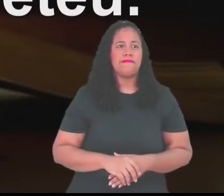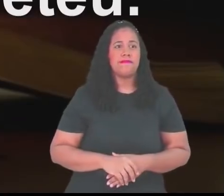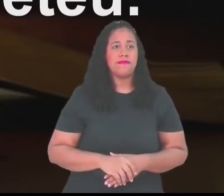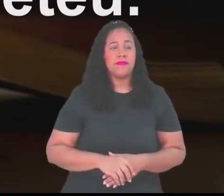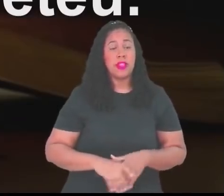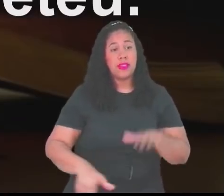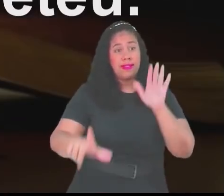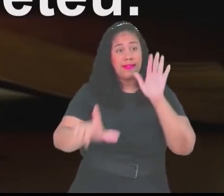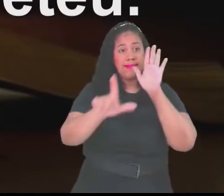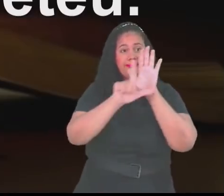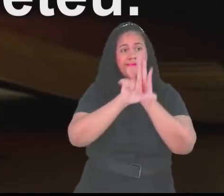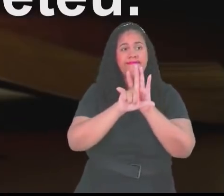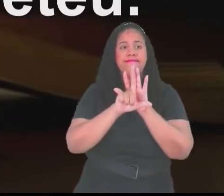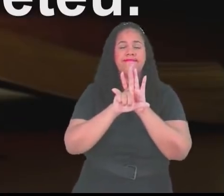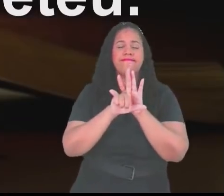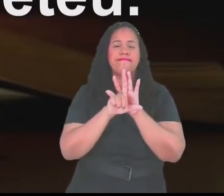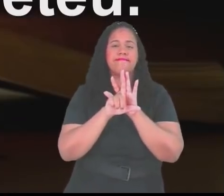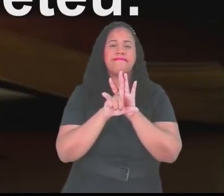Leis,